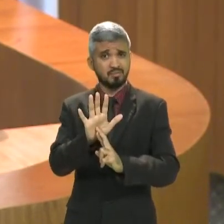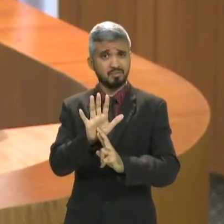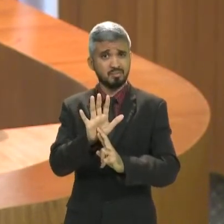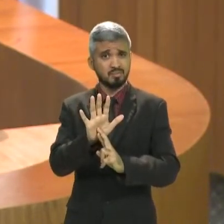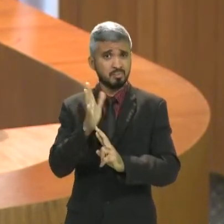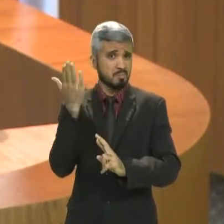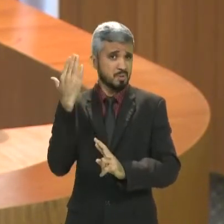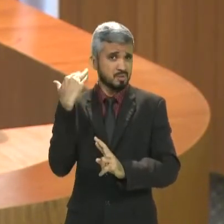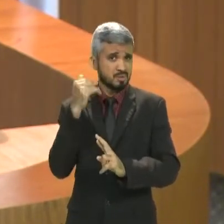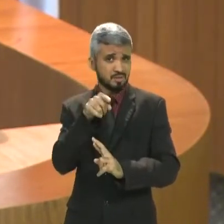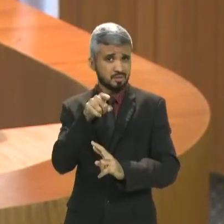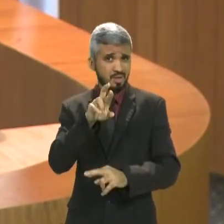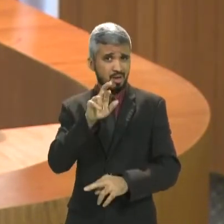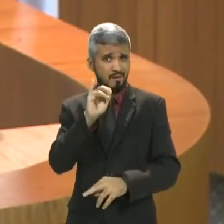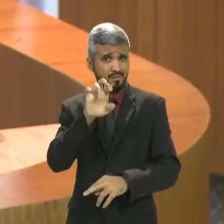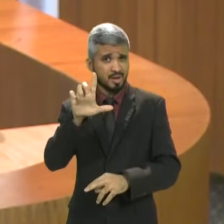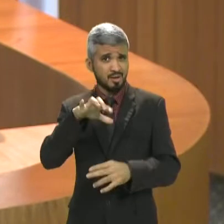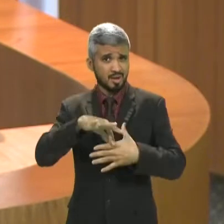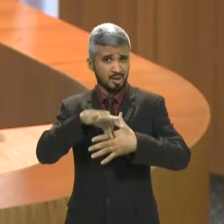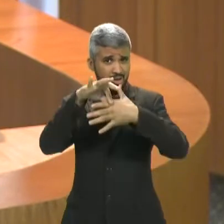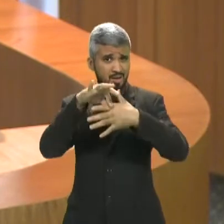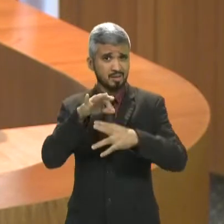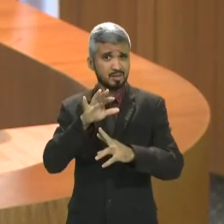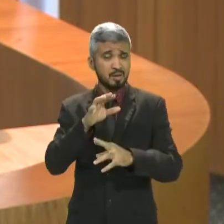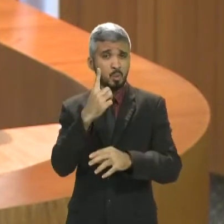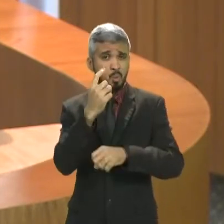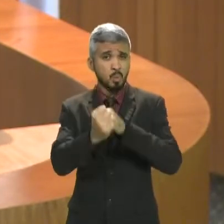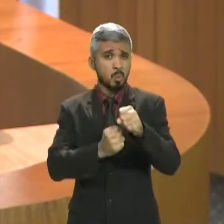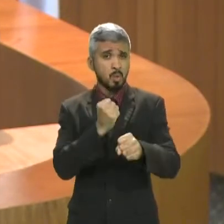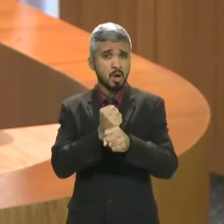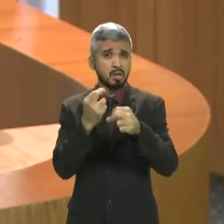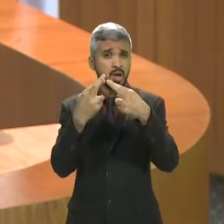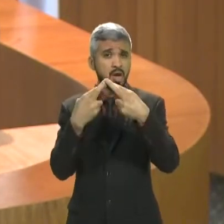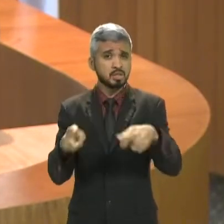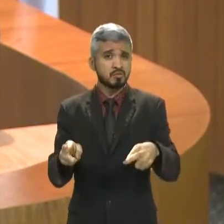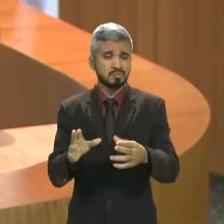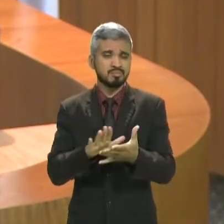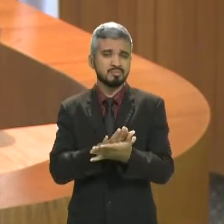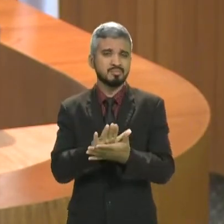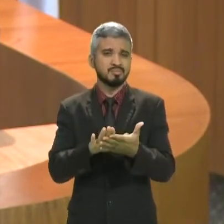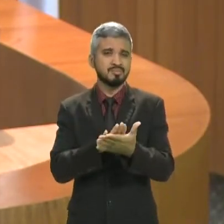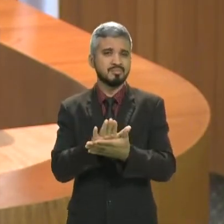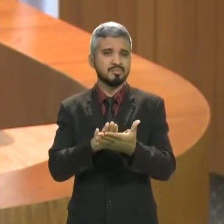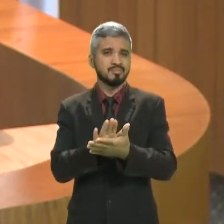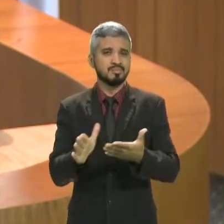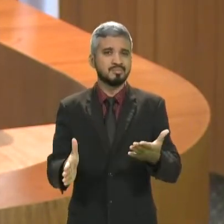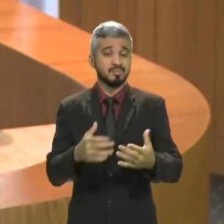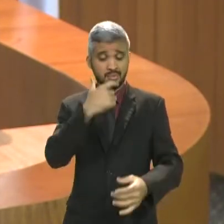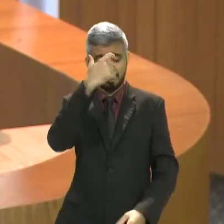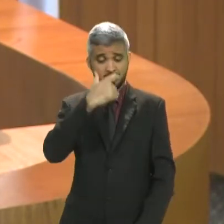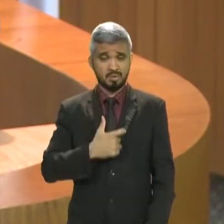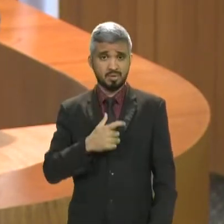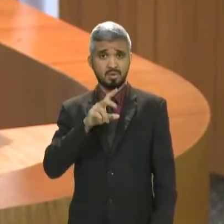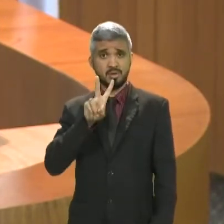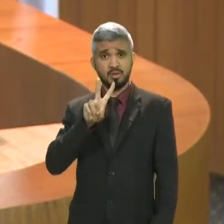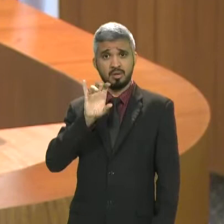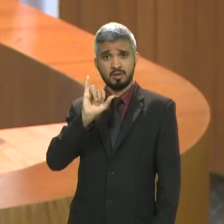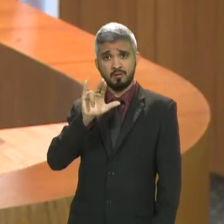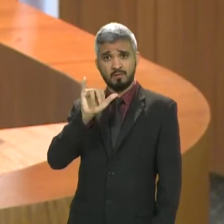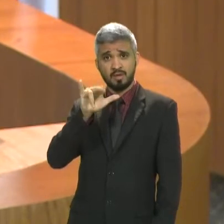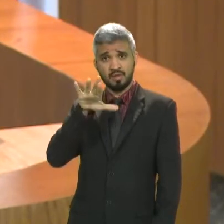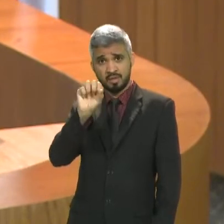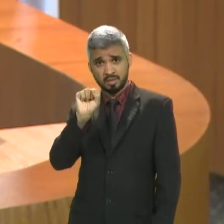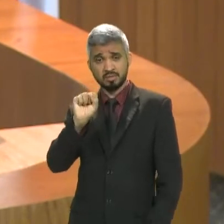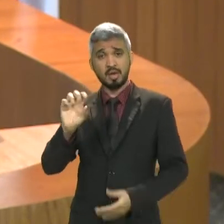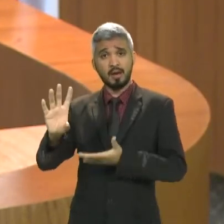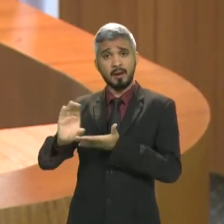dos deputados. Mas passou o ano, Vossa Excelência não resolveu, e eu posso dizer pelo deputado estadual Vinícius Louro, que as emendas do deputado Vinícius